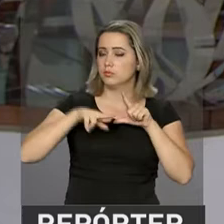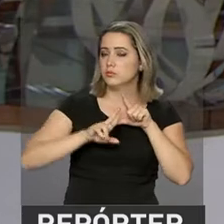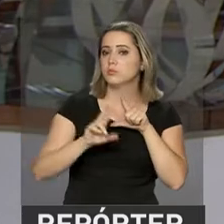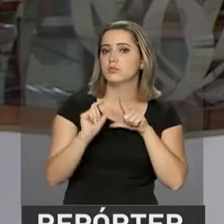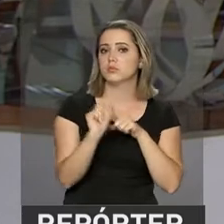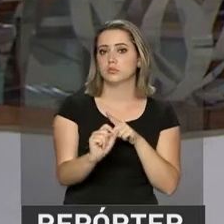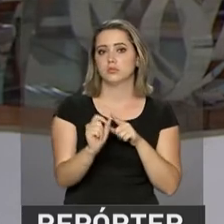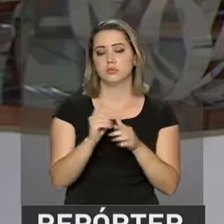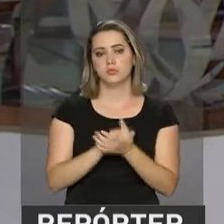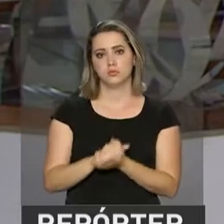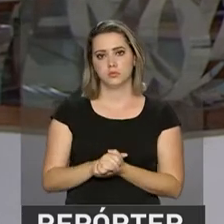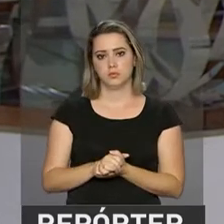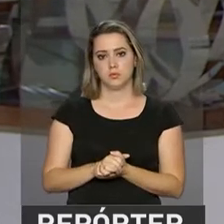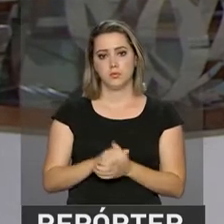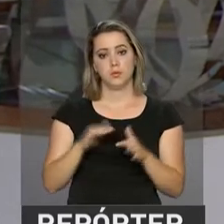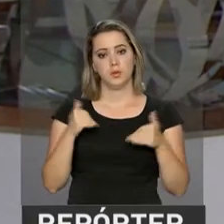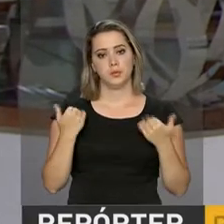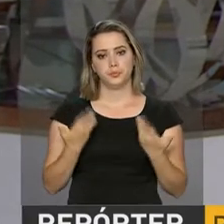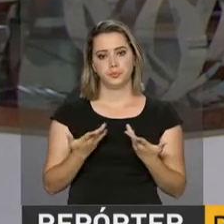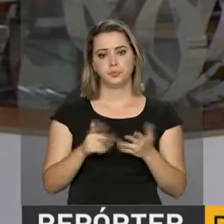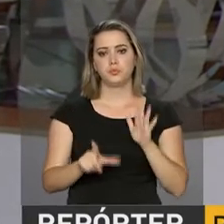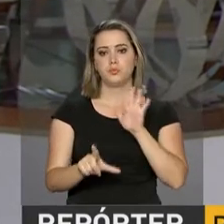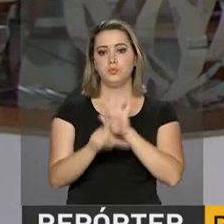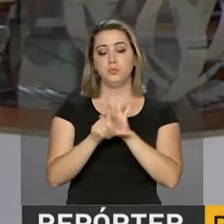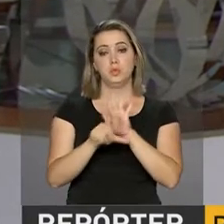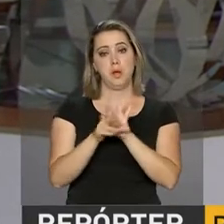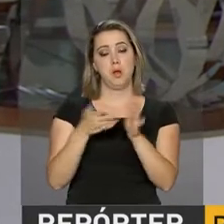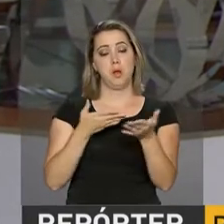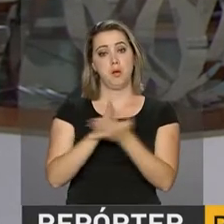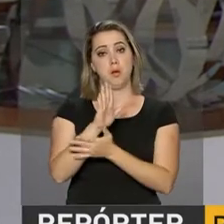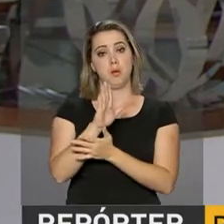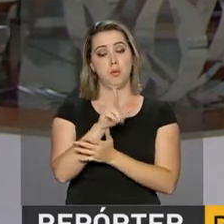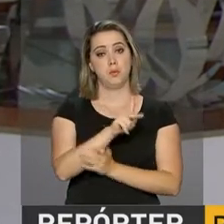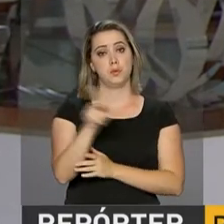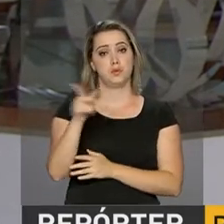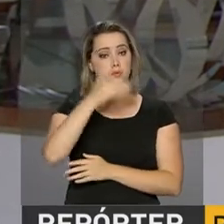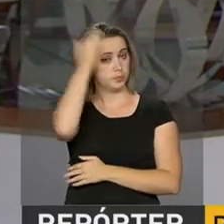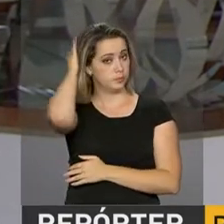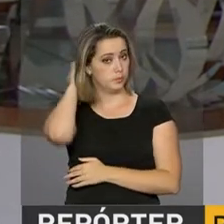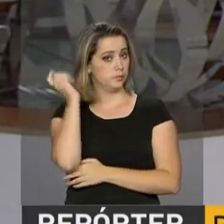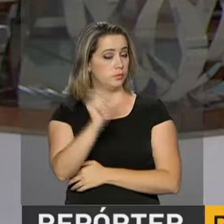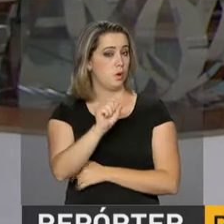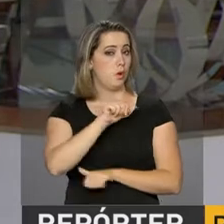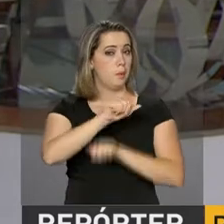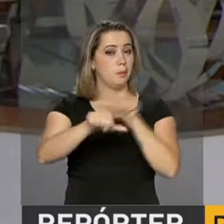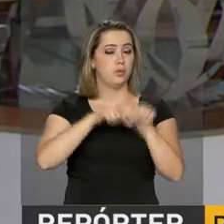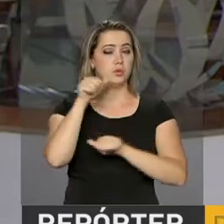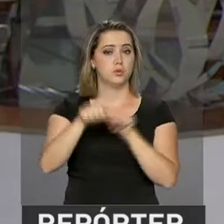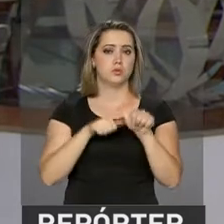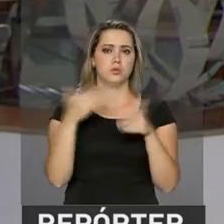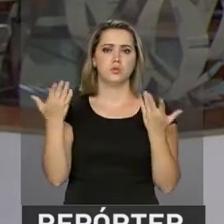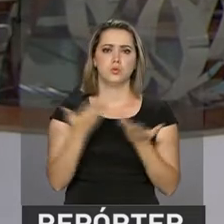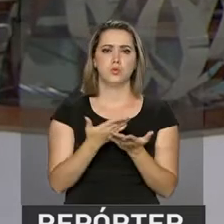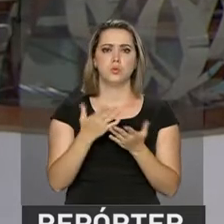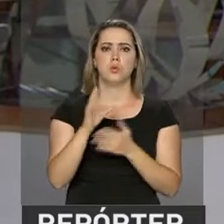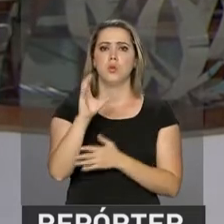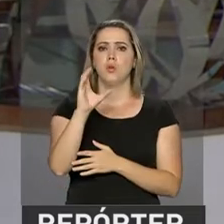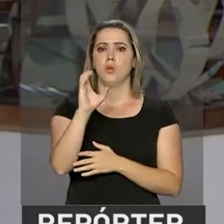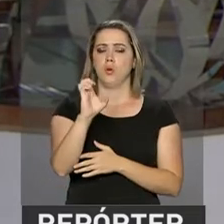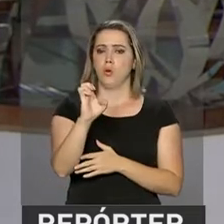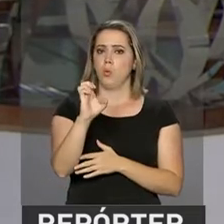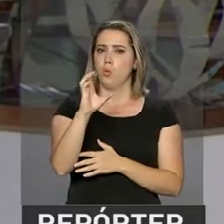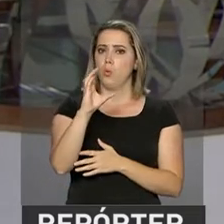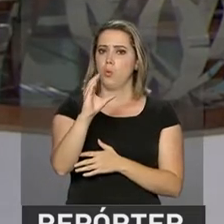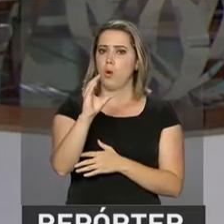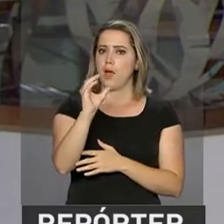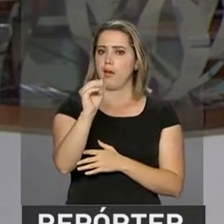TV NBR. Olha, Leandro, uma das leis sancionadas pelo presidente Michel Temer modifica o Estatuto da